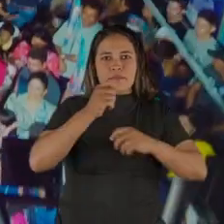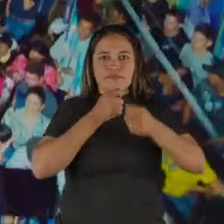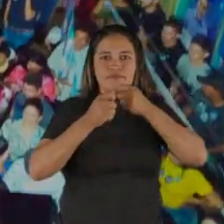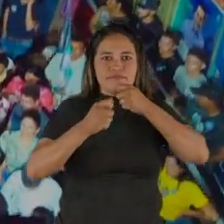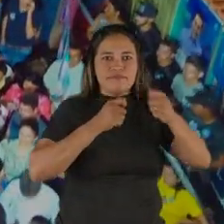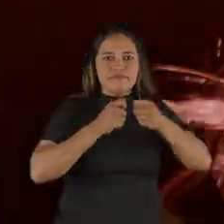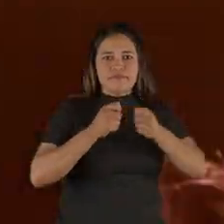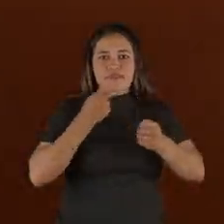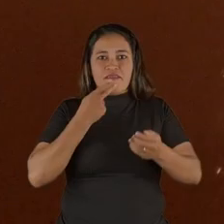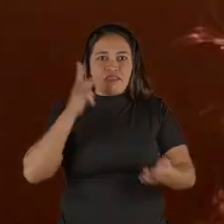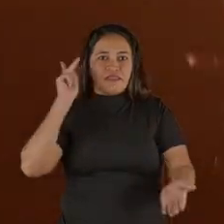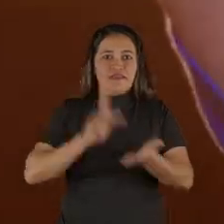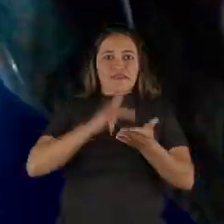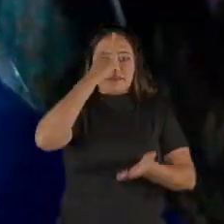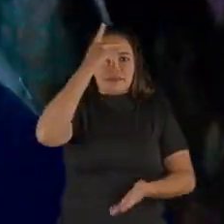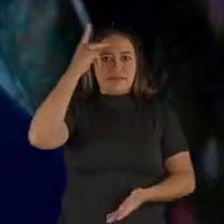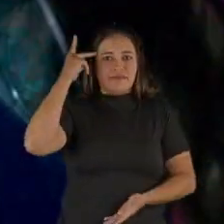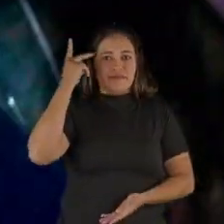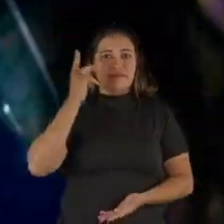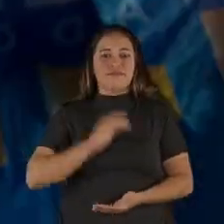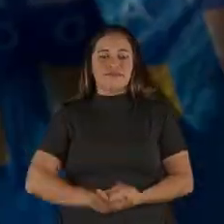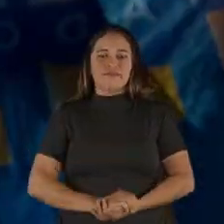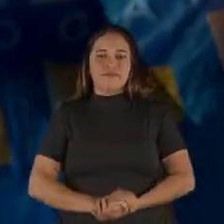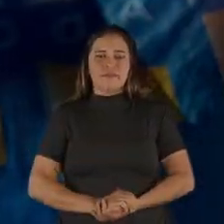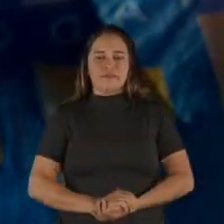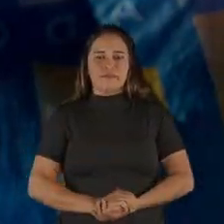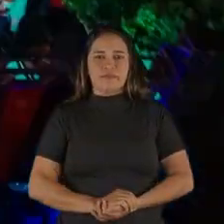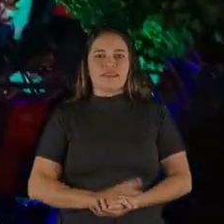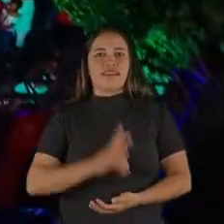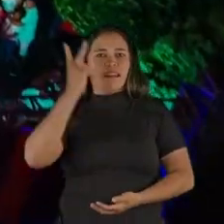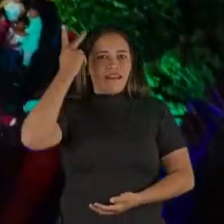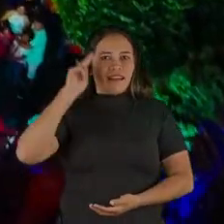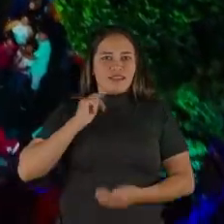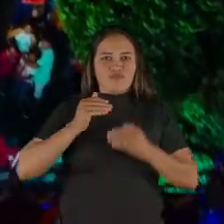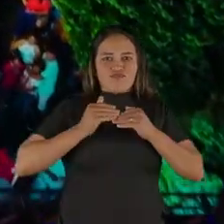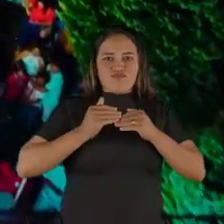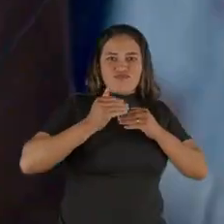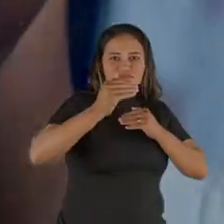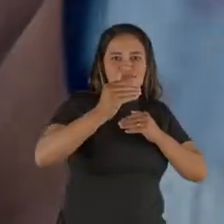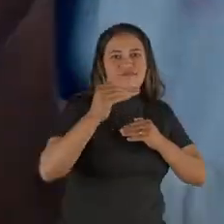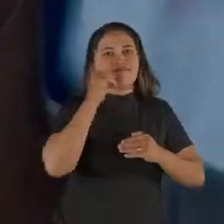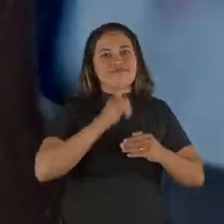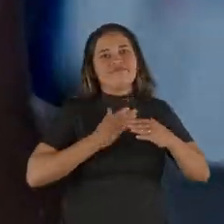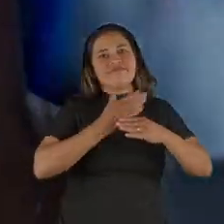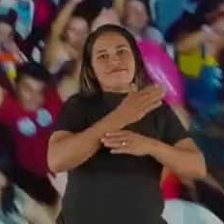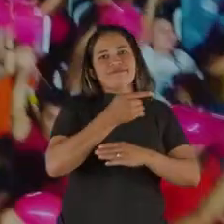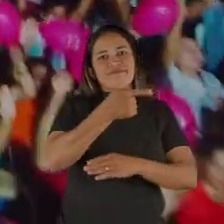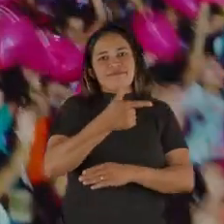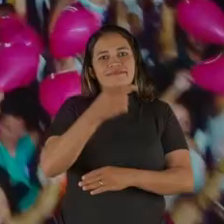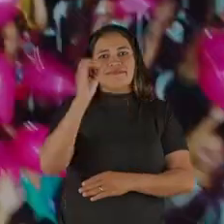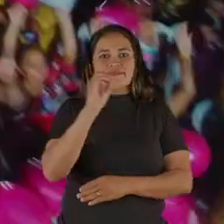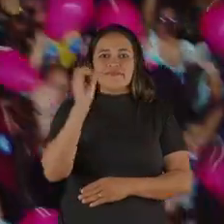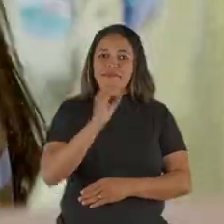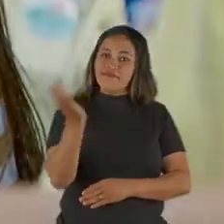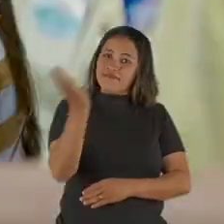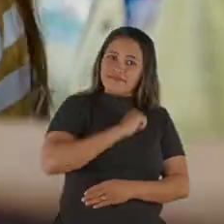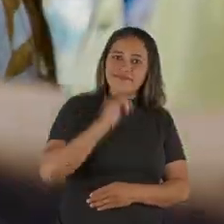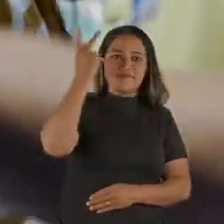mais entrevistados traz a verdade do povo. É Kátia na frente para ganhar no dia 2 de